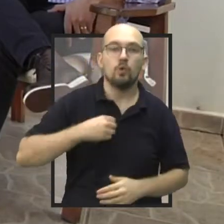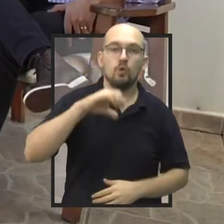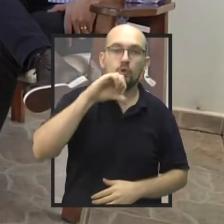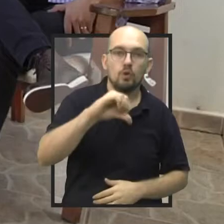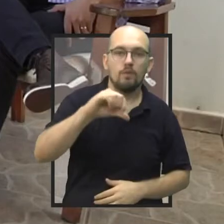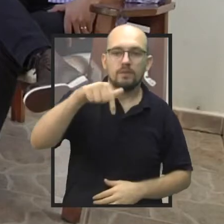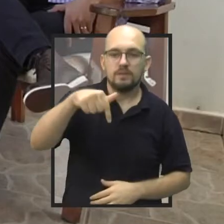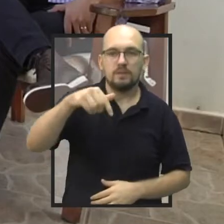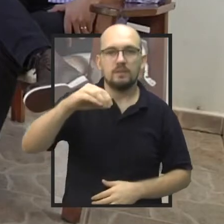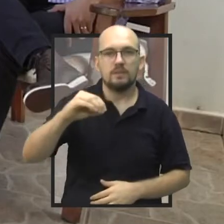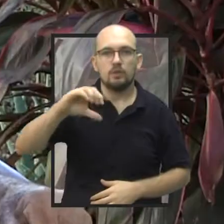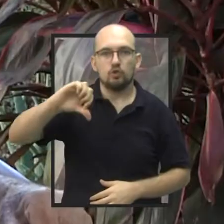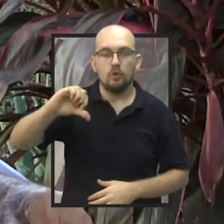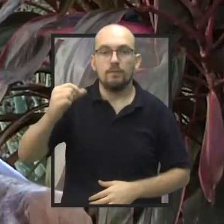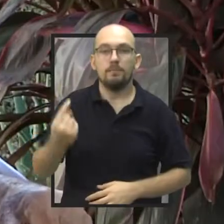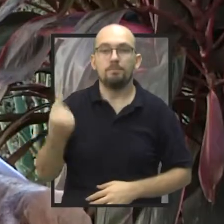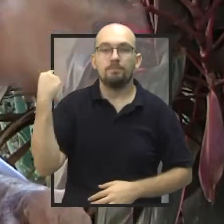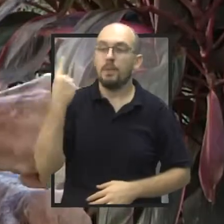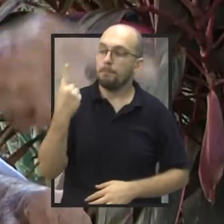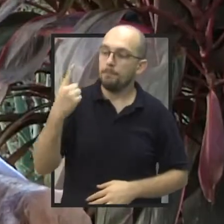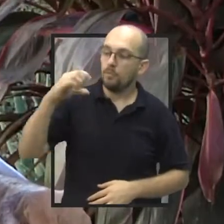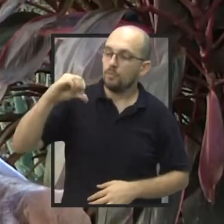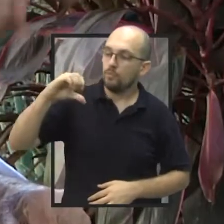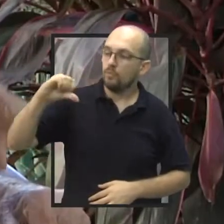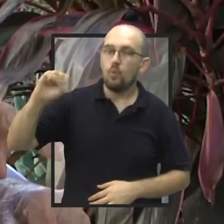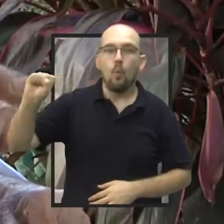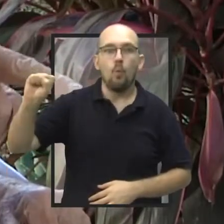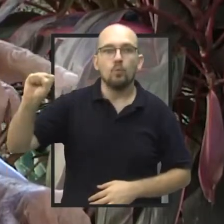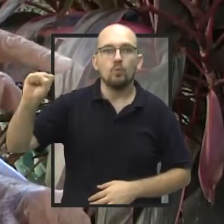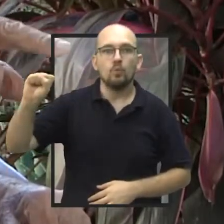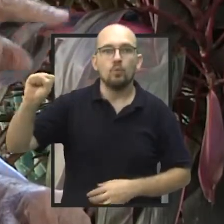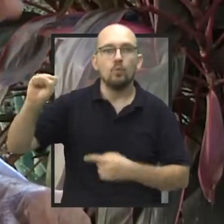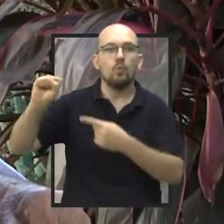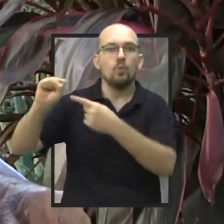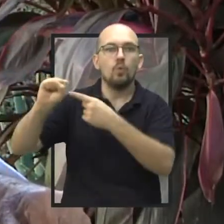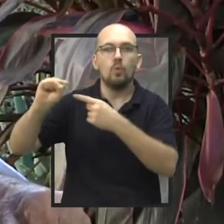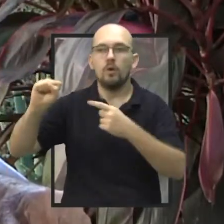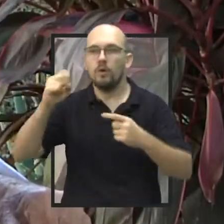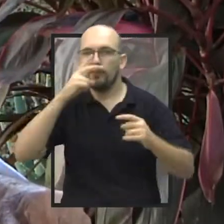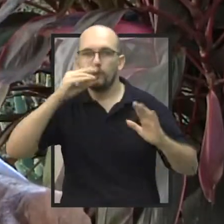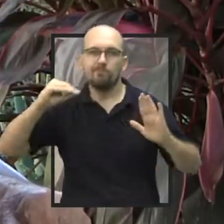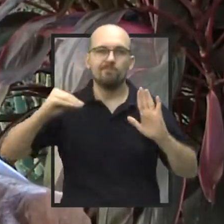de 1998, mostrando o mau humor,